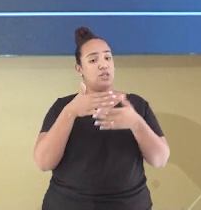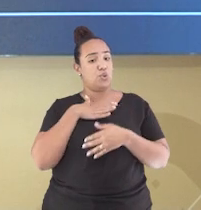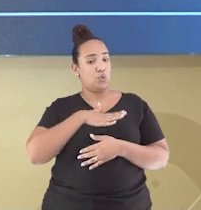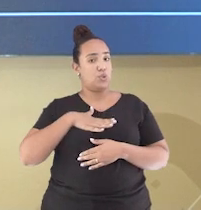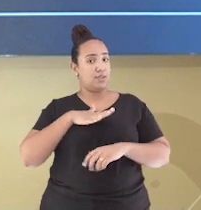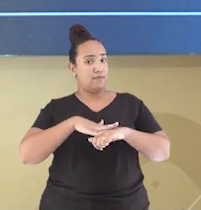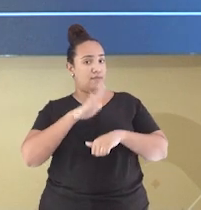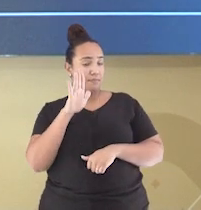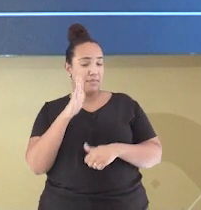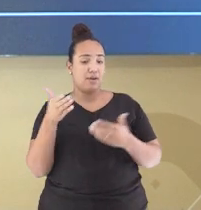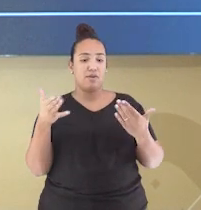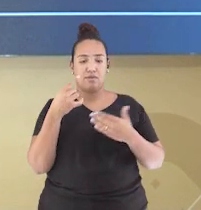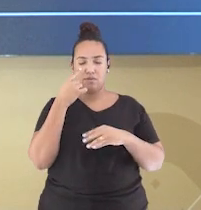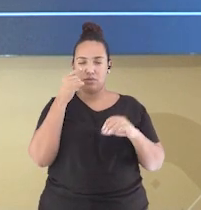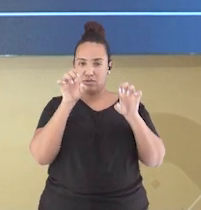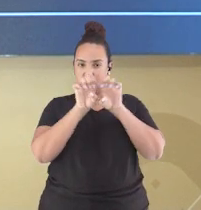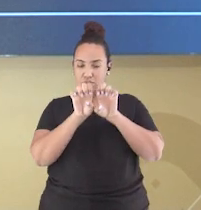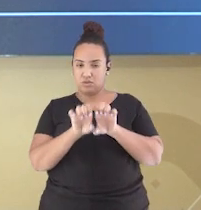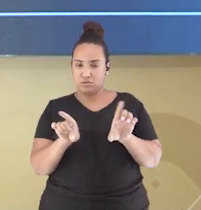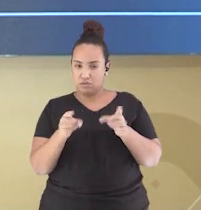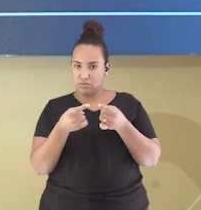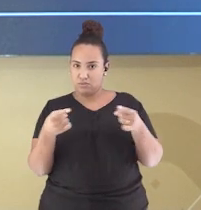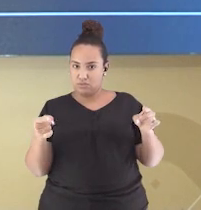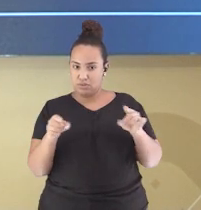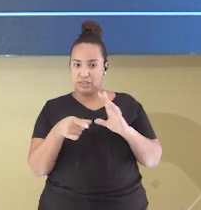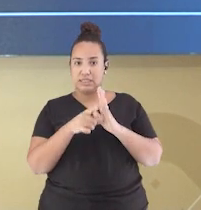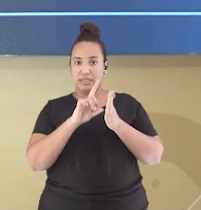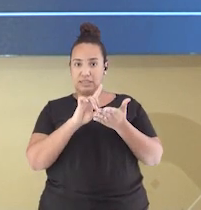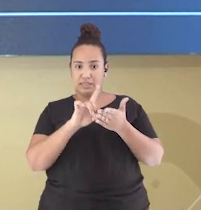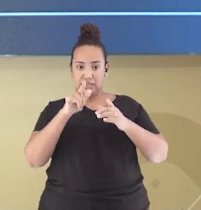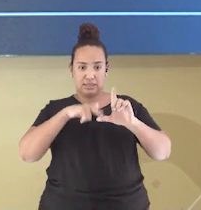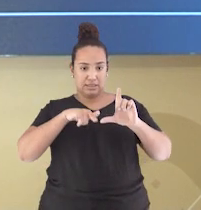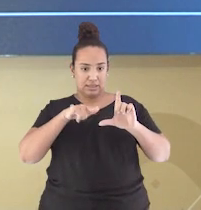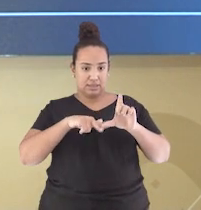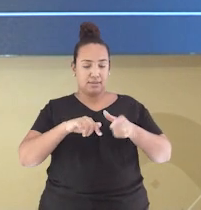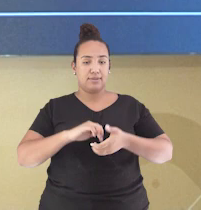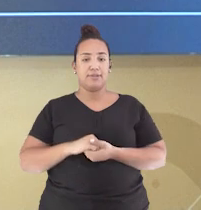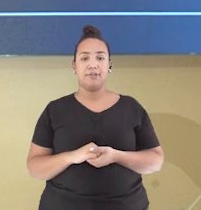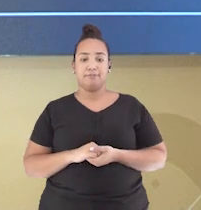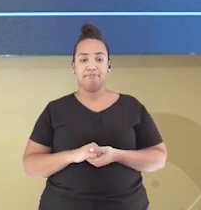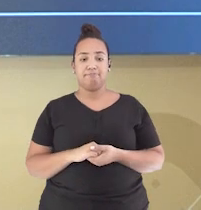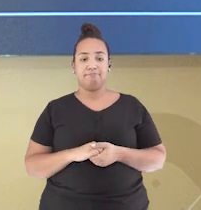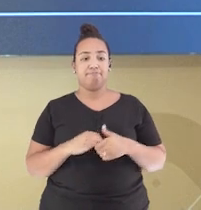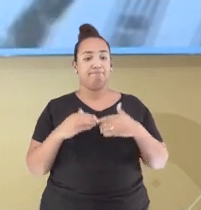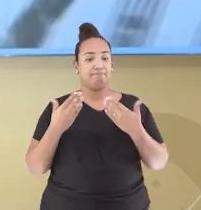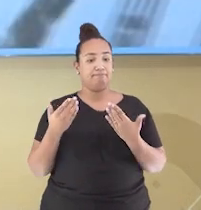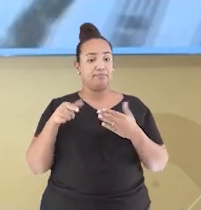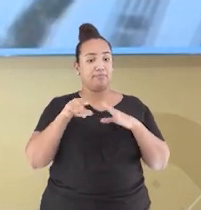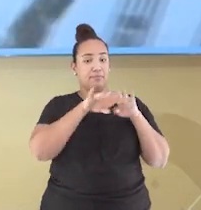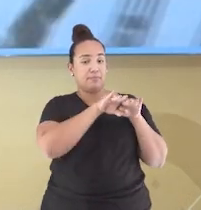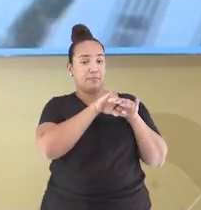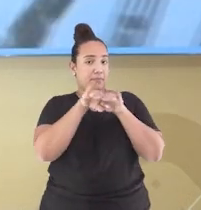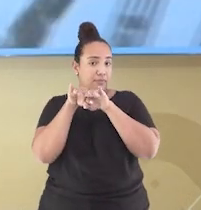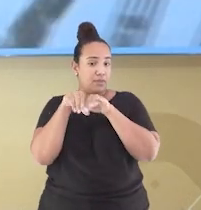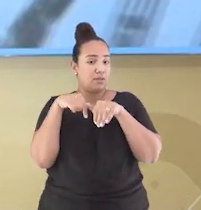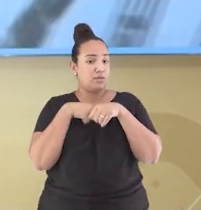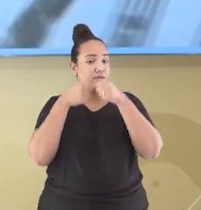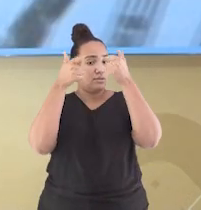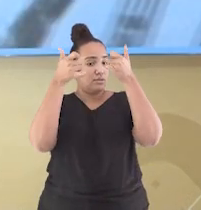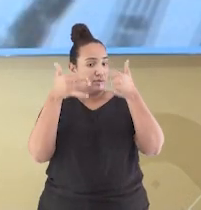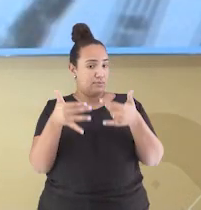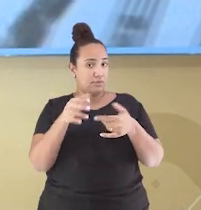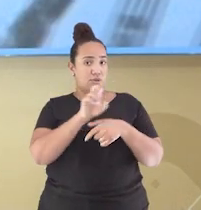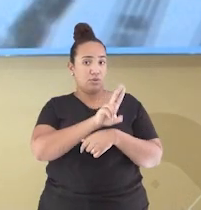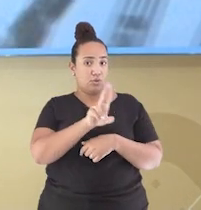gostava. Mas vamos analisar a estrutura da música antes de eu falar da estrutura da letra? Esse padrão que eu tanto falei